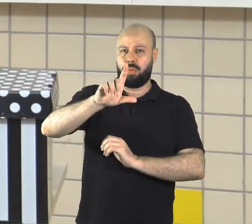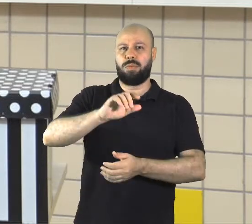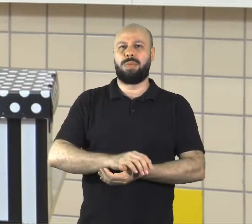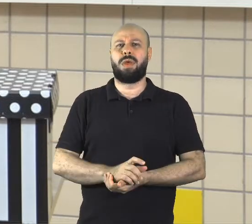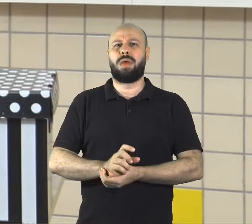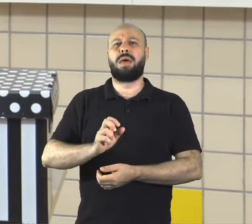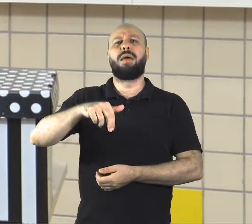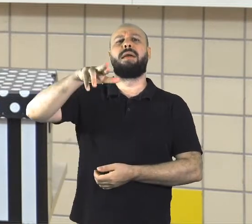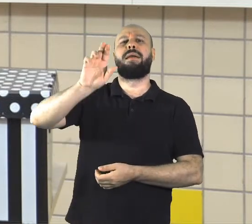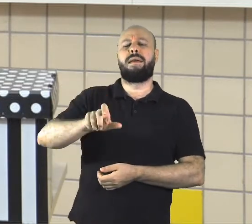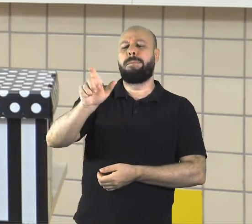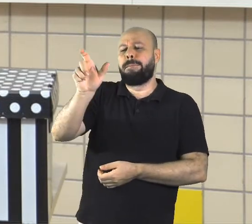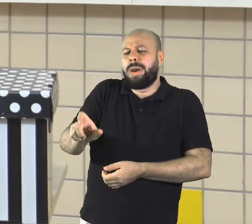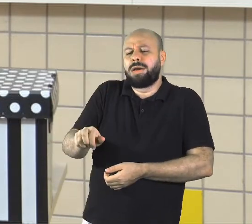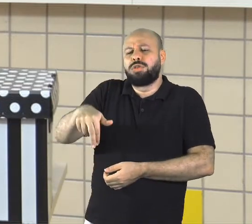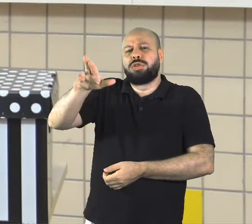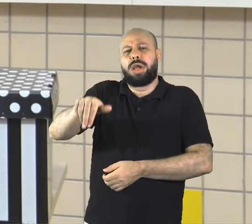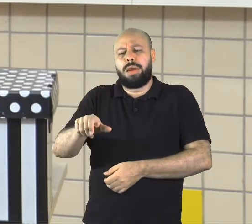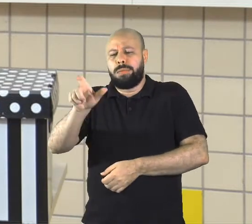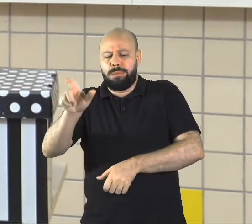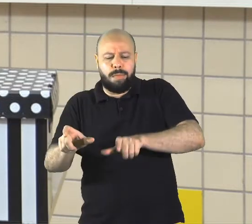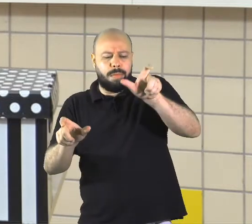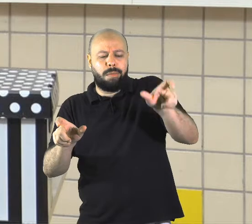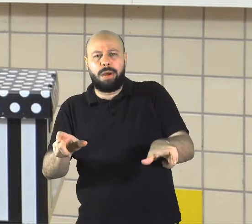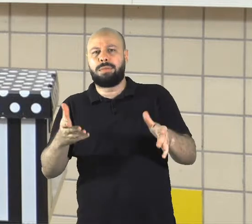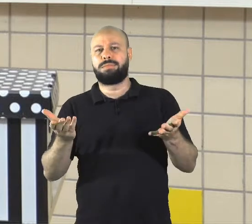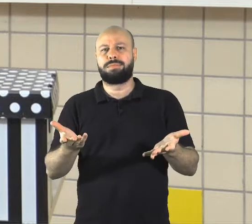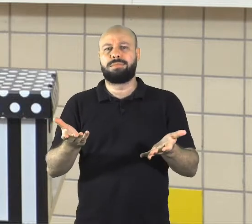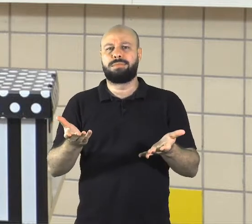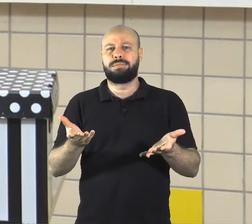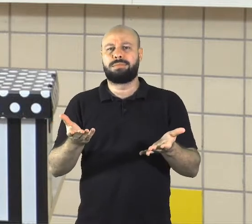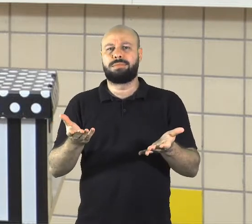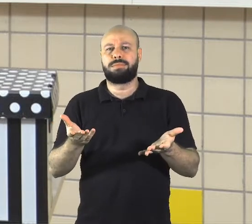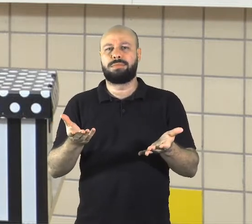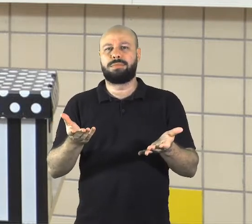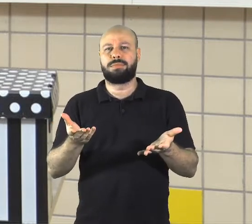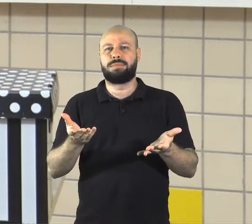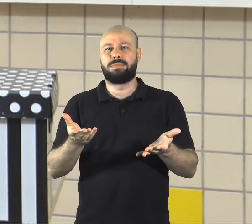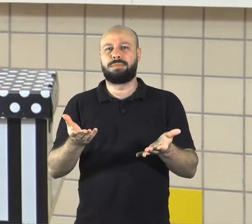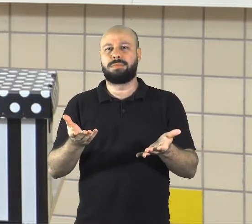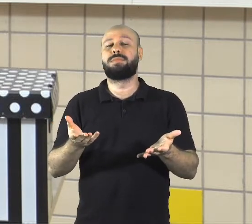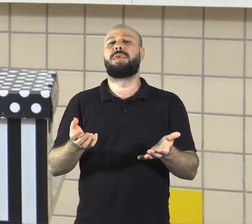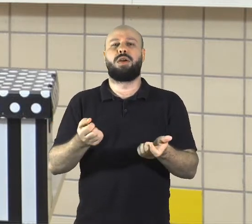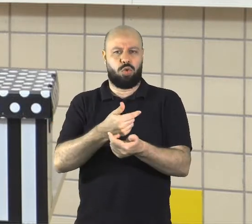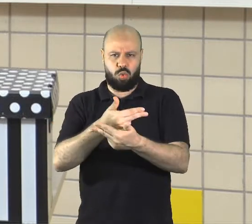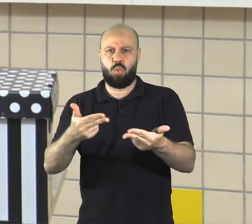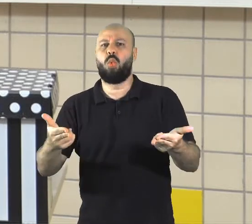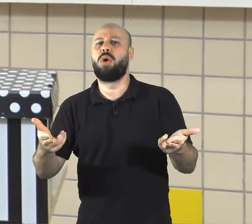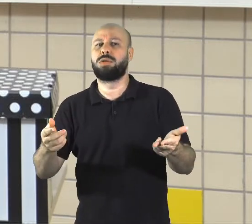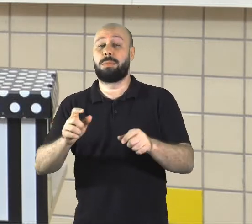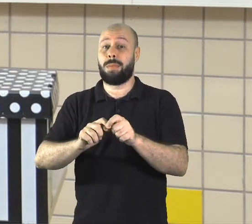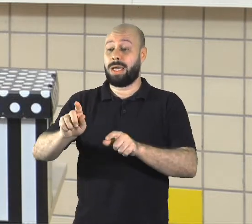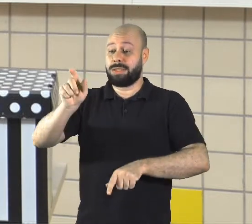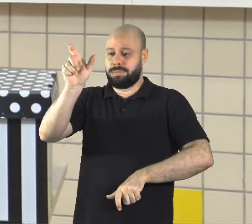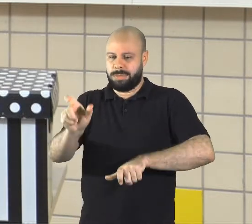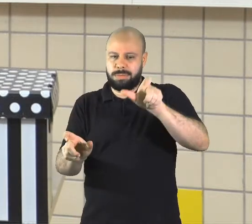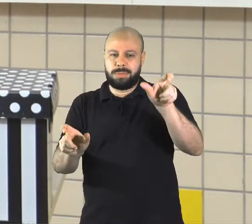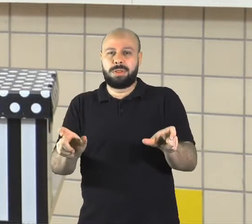os personagens desse texto? Falava de quem? Pensaram? Falava de muitas coisas, mas os personagens do